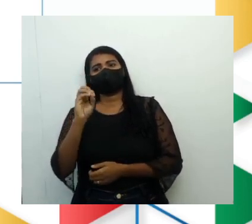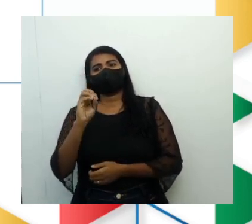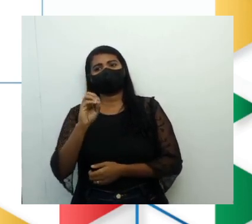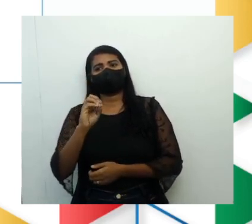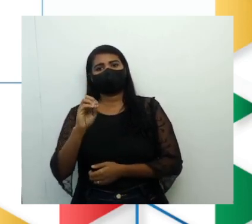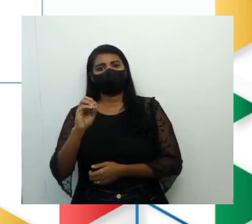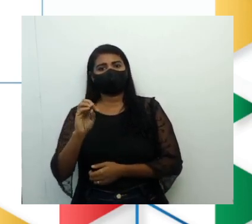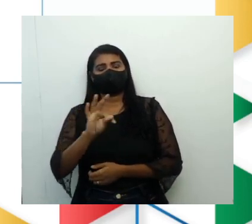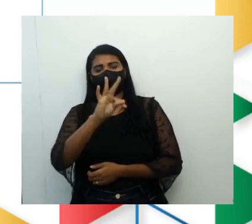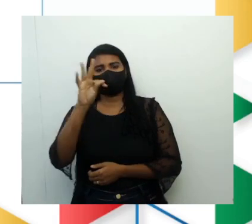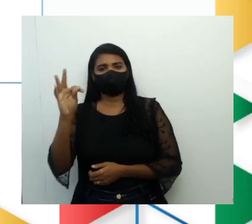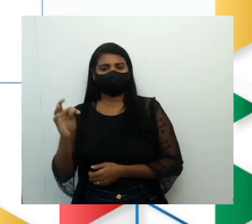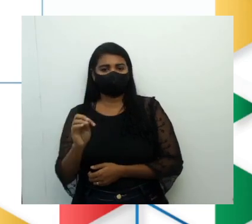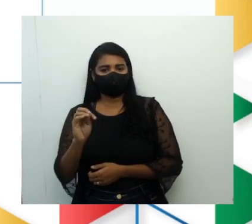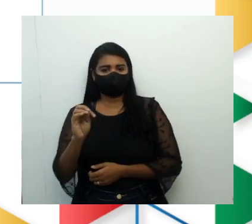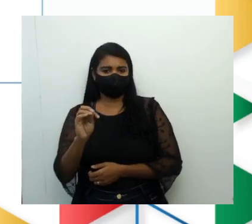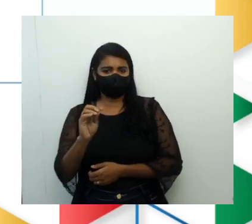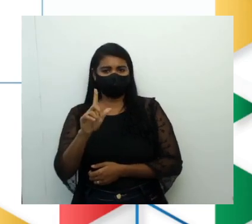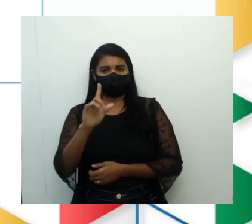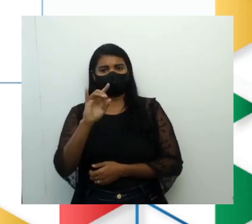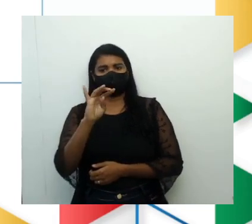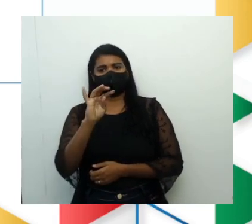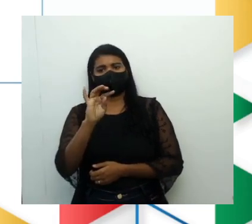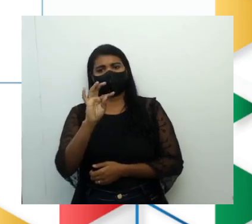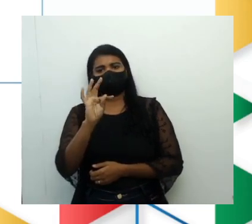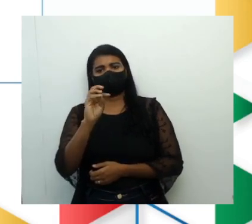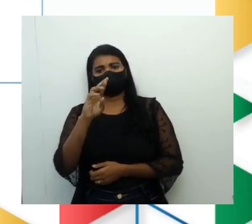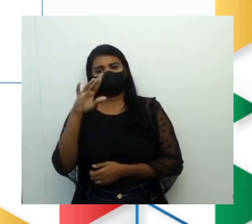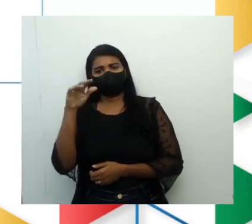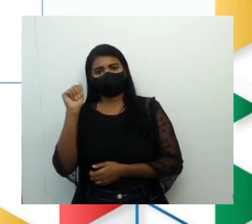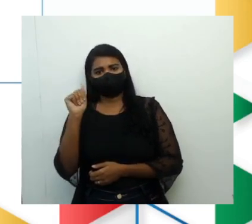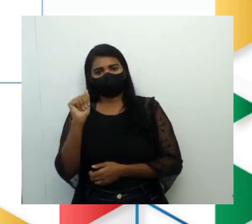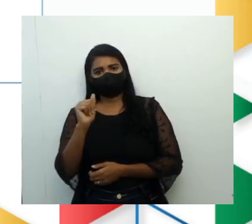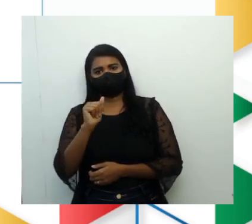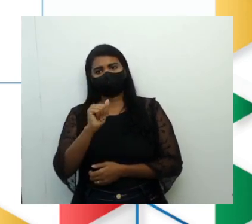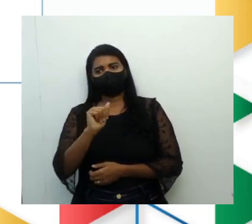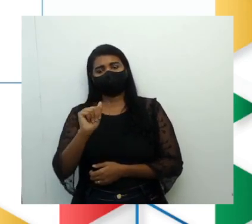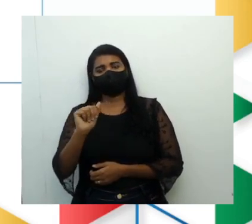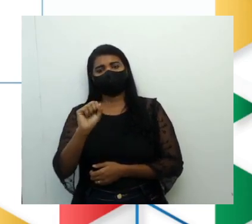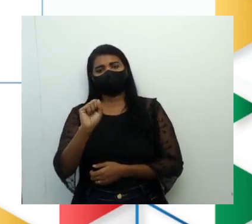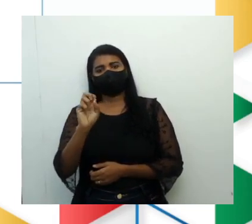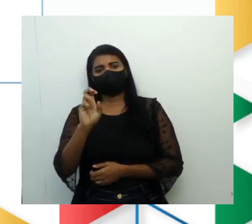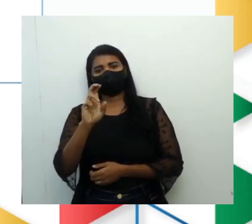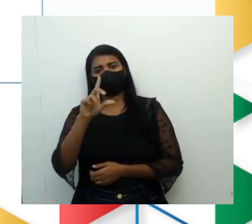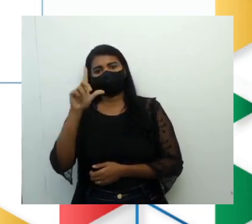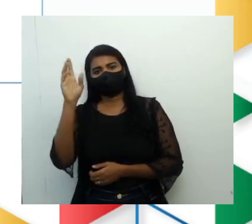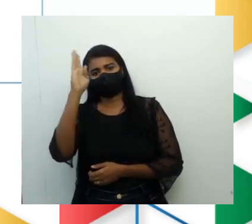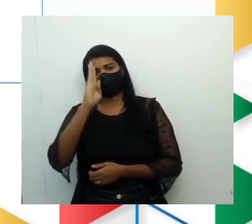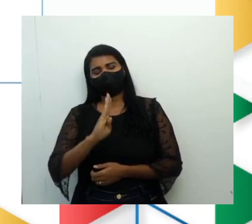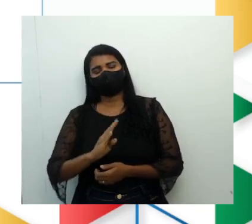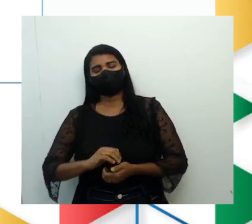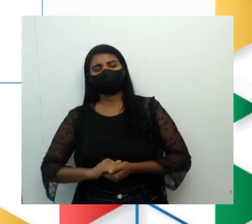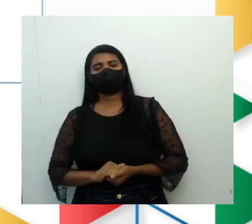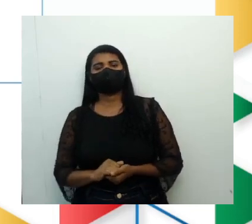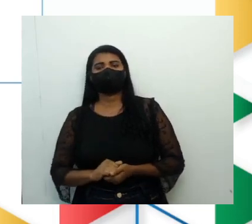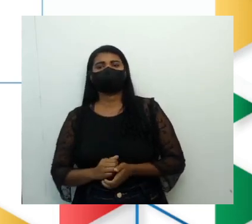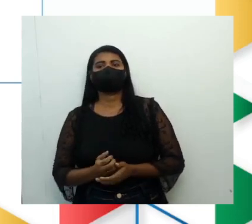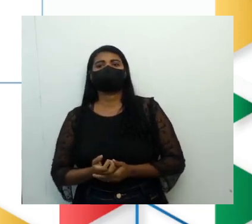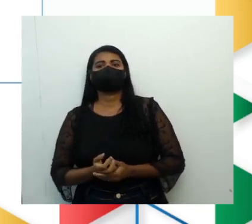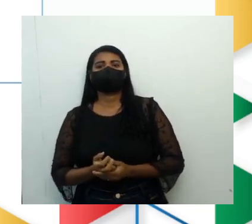litoral, até a pontinha do sul do Brasil. Certo, meus amores? Dá uma olhadinha